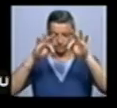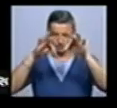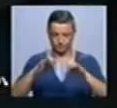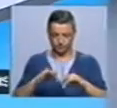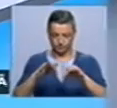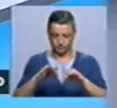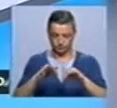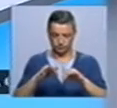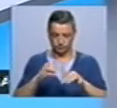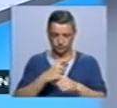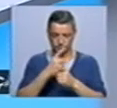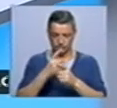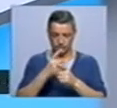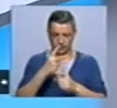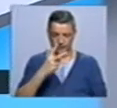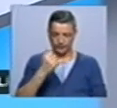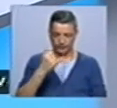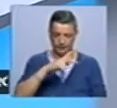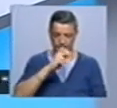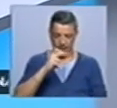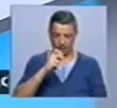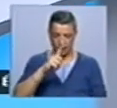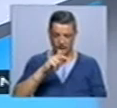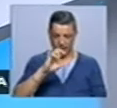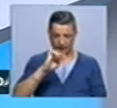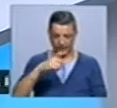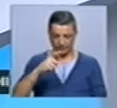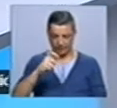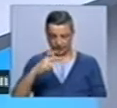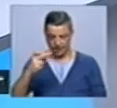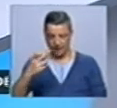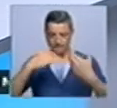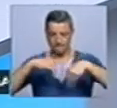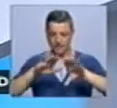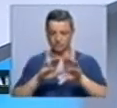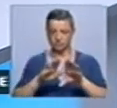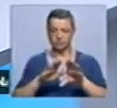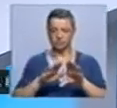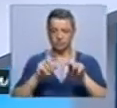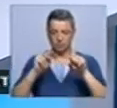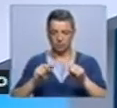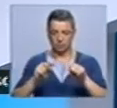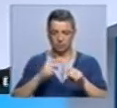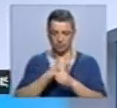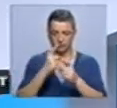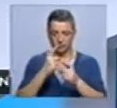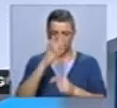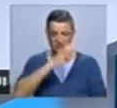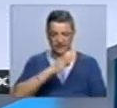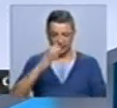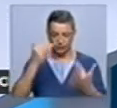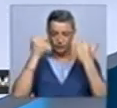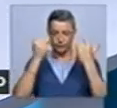com os blues da Via Láctea. É verdade, é um dos exercícios mais curiosos da ciência hoje em dia, que é pegar nos dados científicos